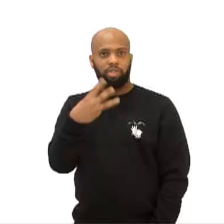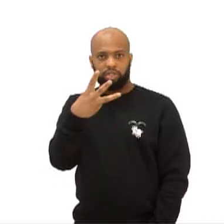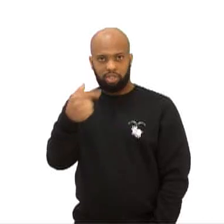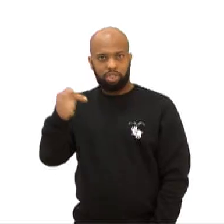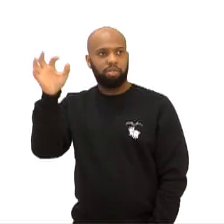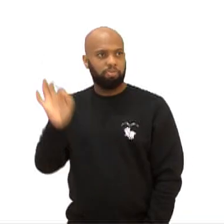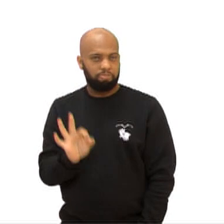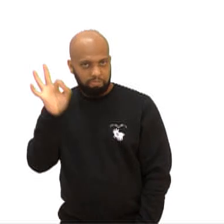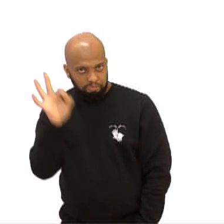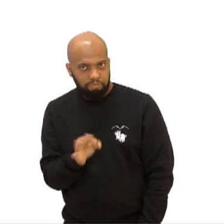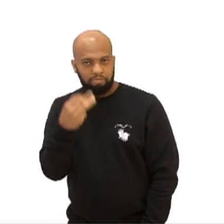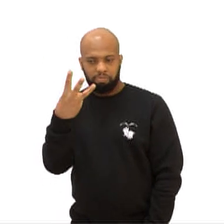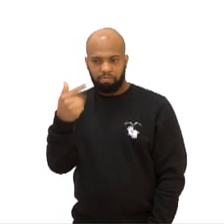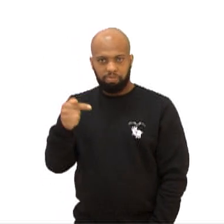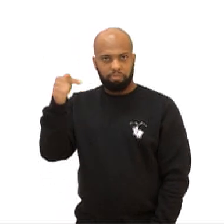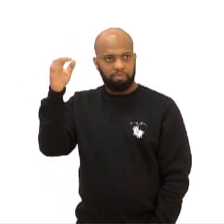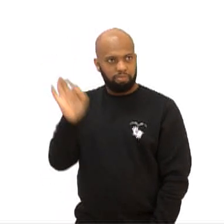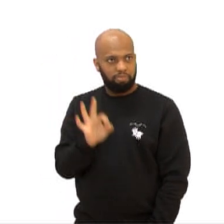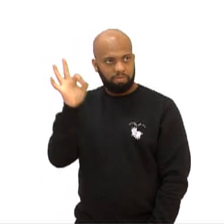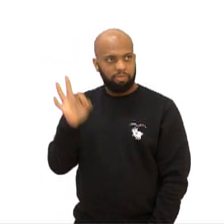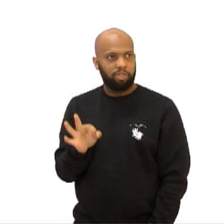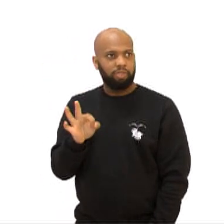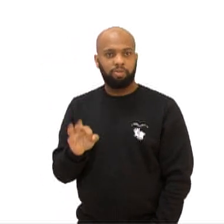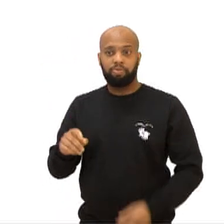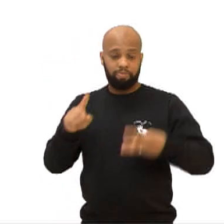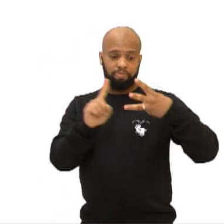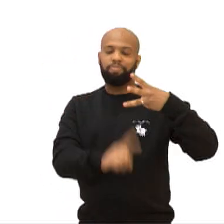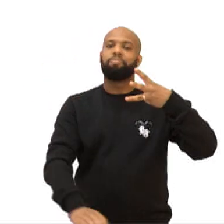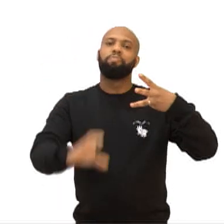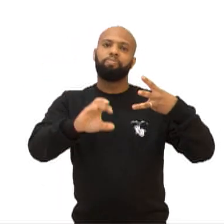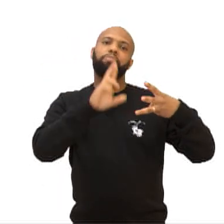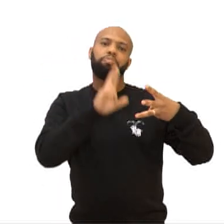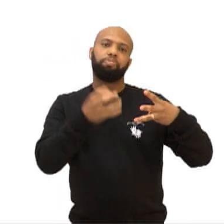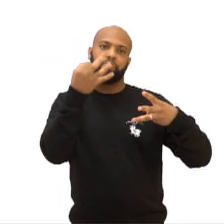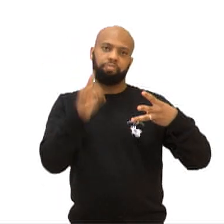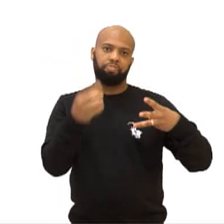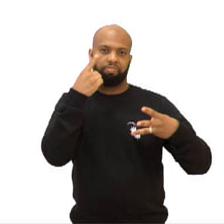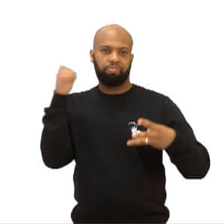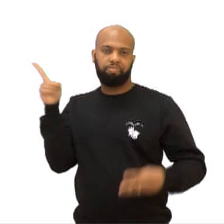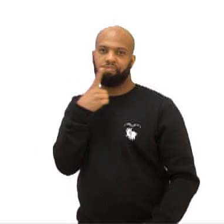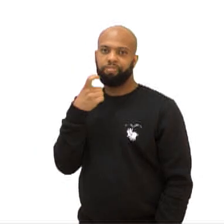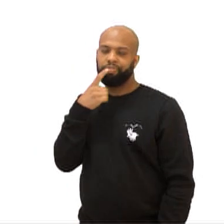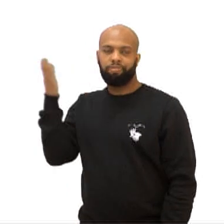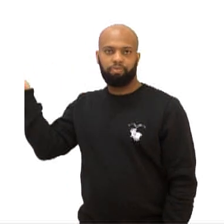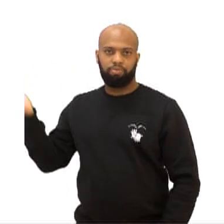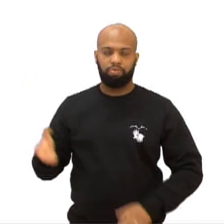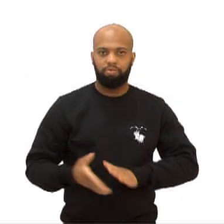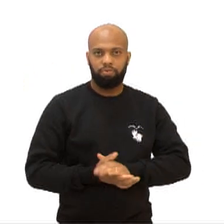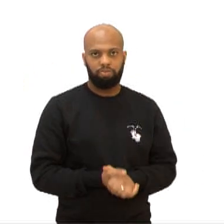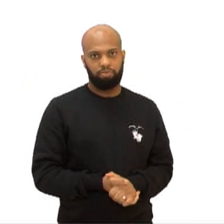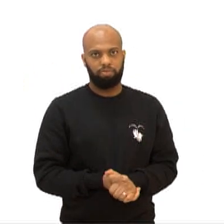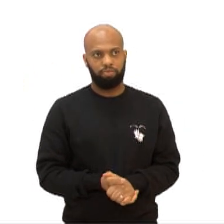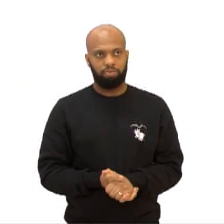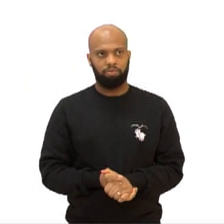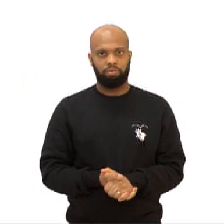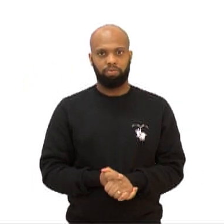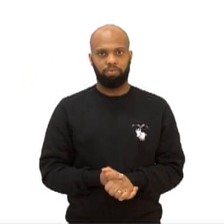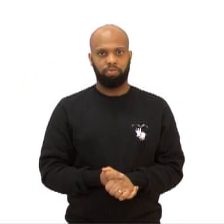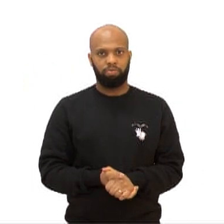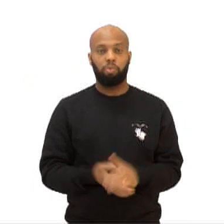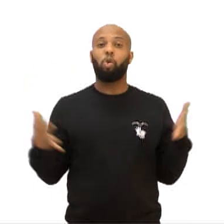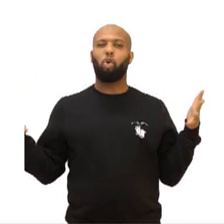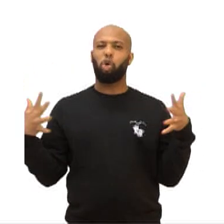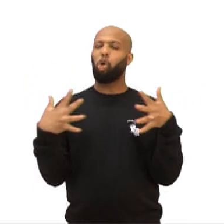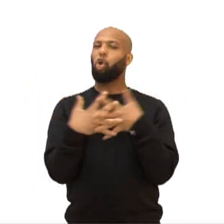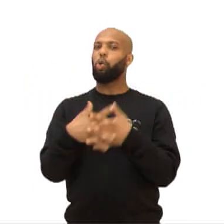37%? 37%. Pouca oferta de emprego nas áreas rurais ajudou no processo de migração. Vocês deram uma confundidinha. Então, quando a